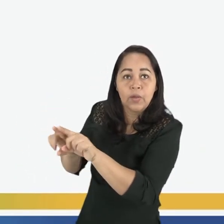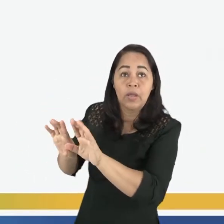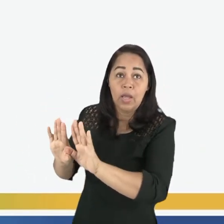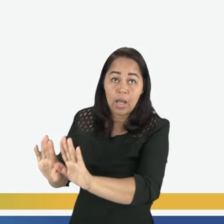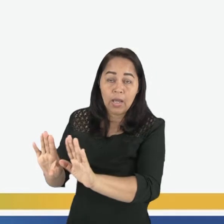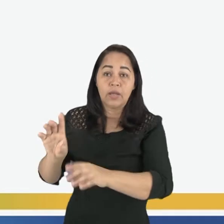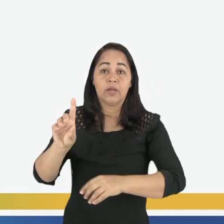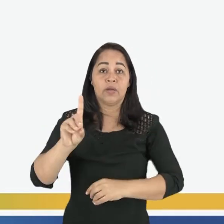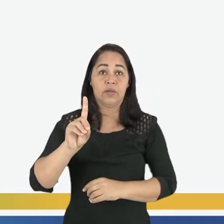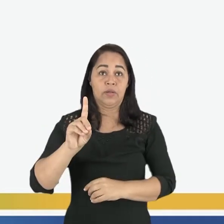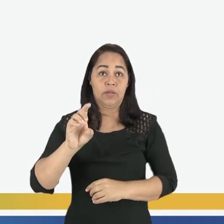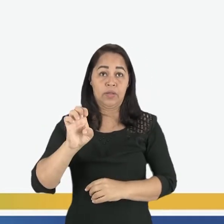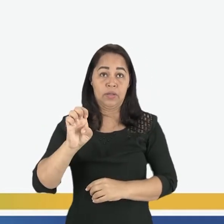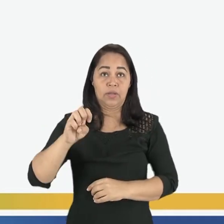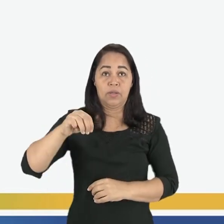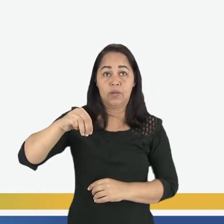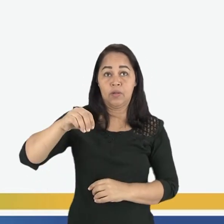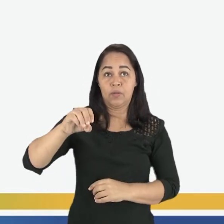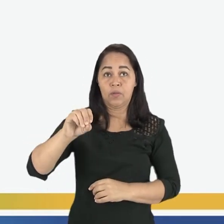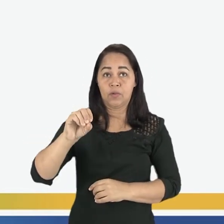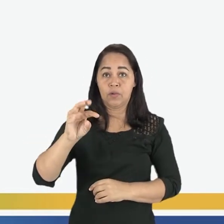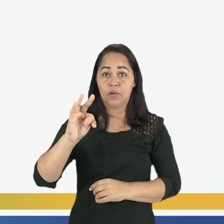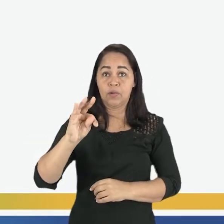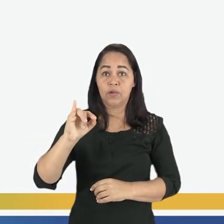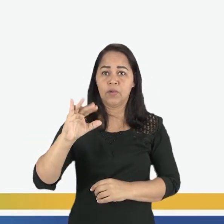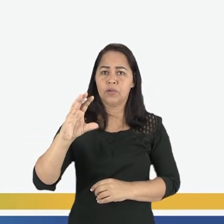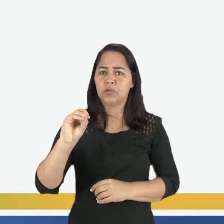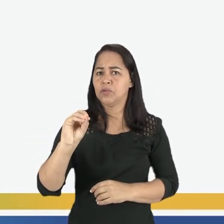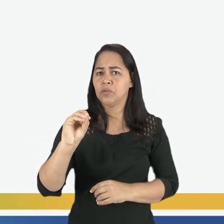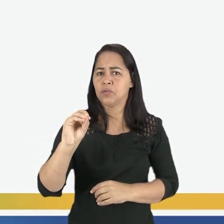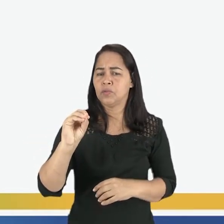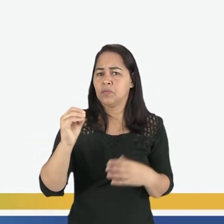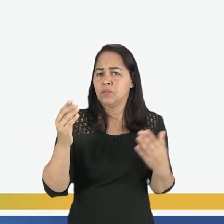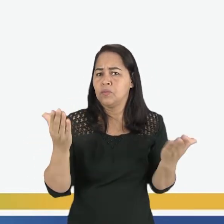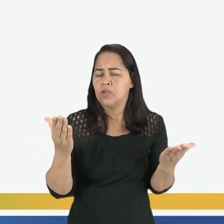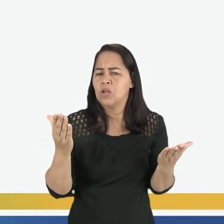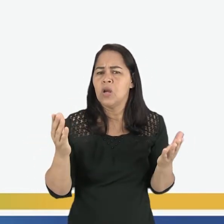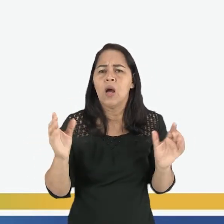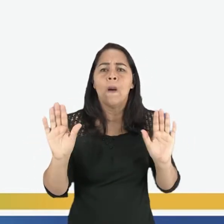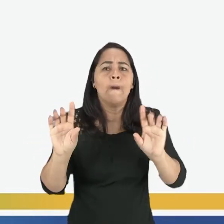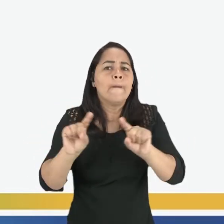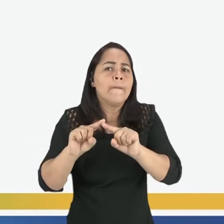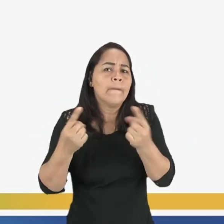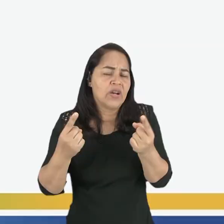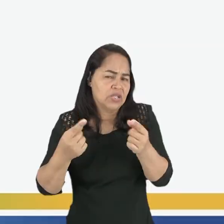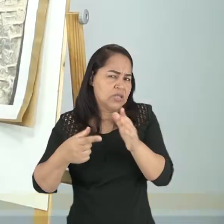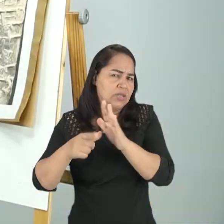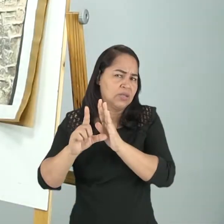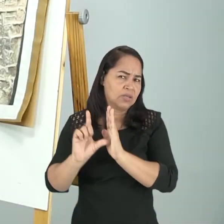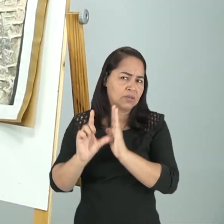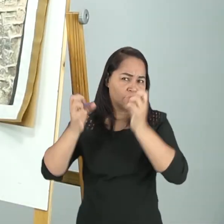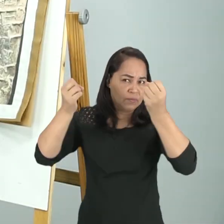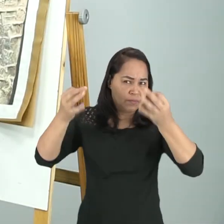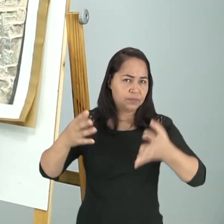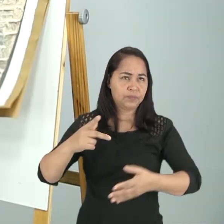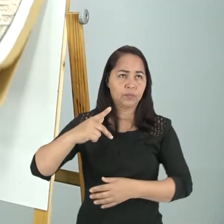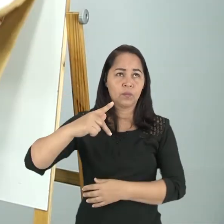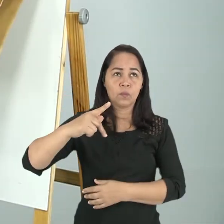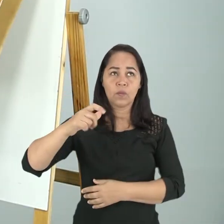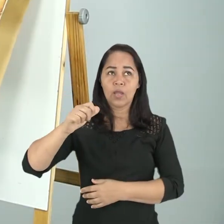e hieróglifos. Ok? O que seria um papiro? Né? O que seria? Olha aqui, ó. Eu trouxe um exemplo